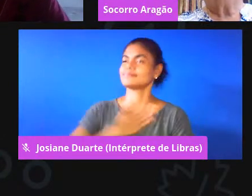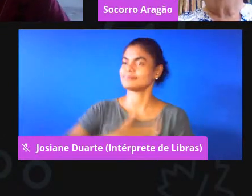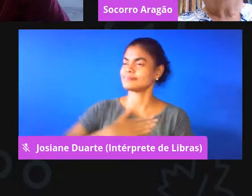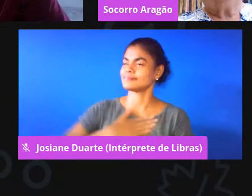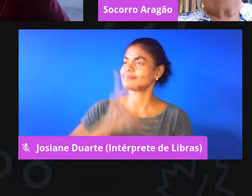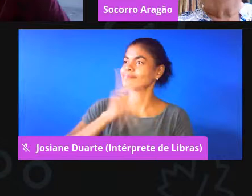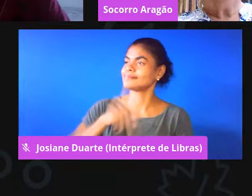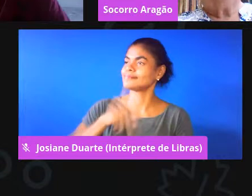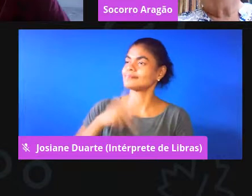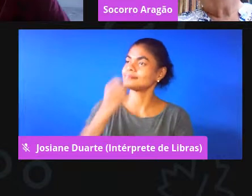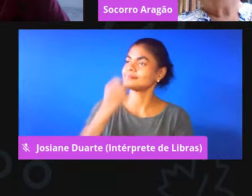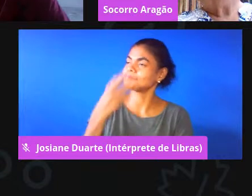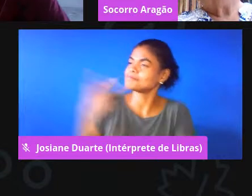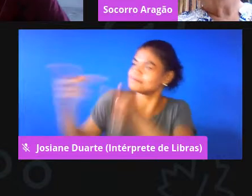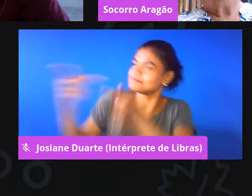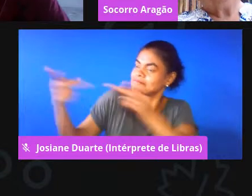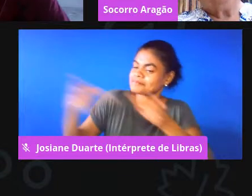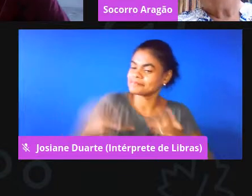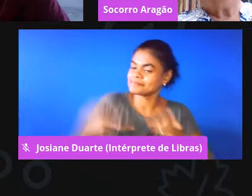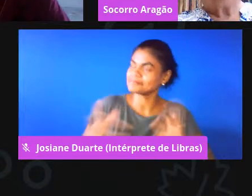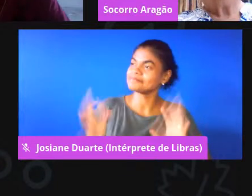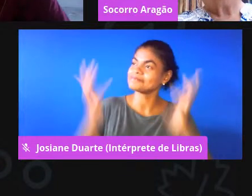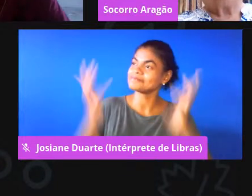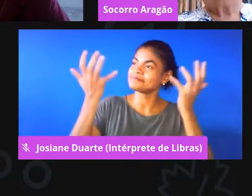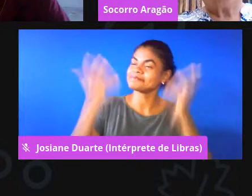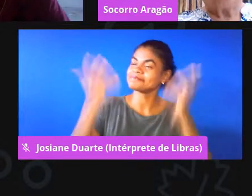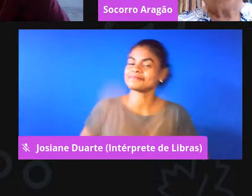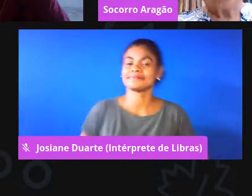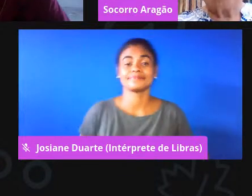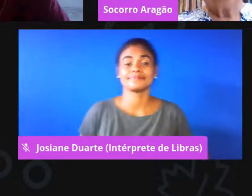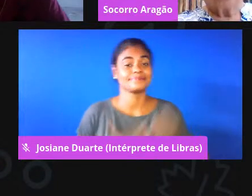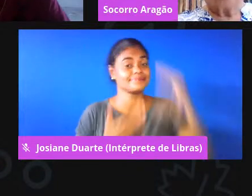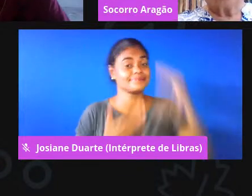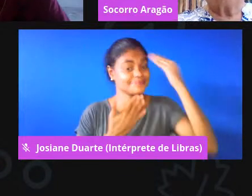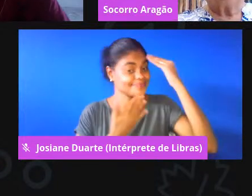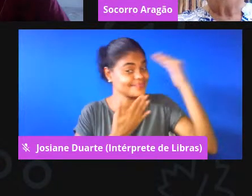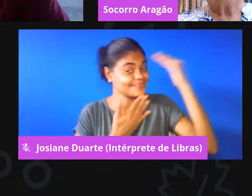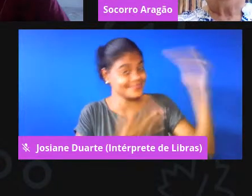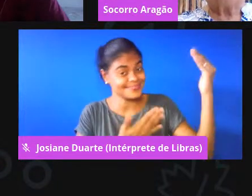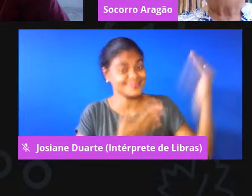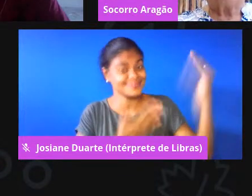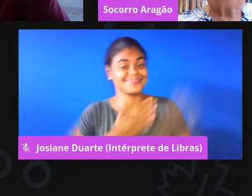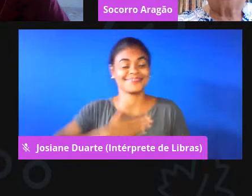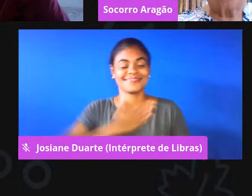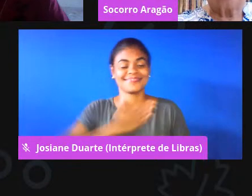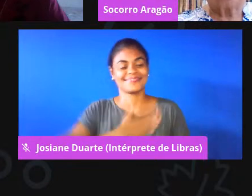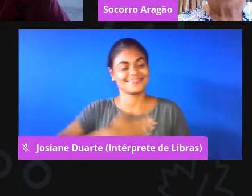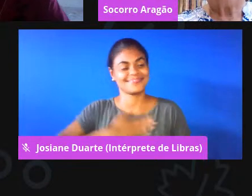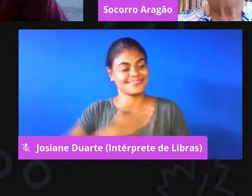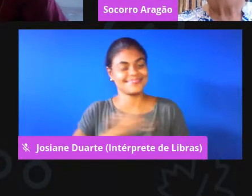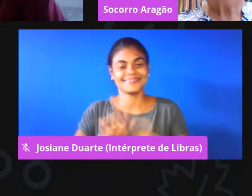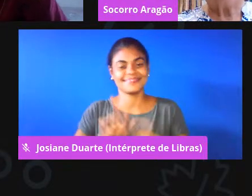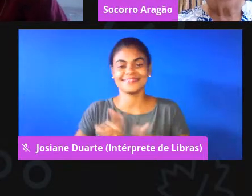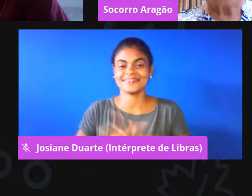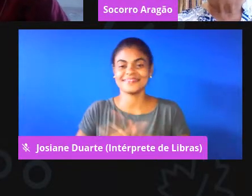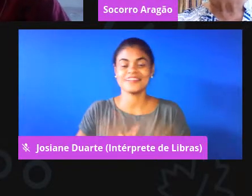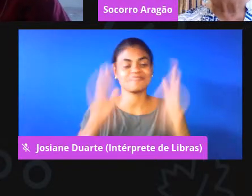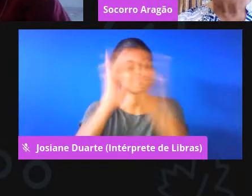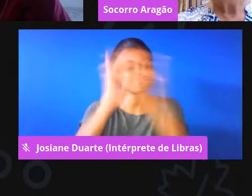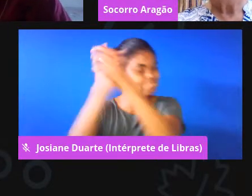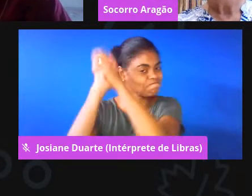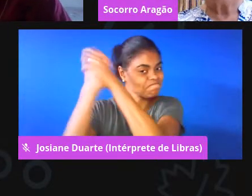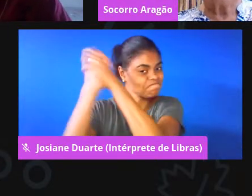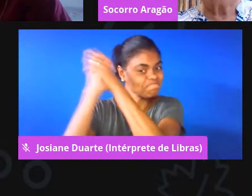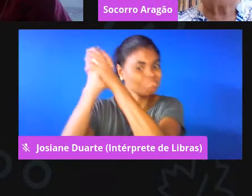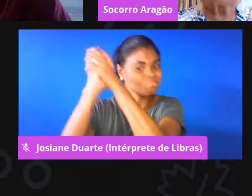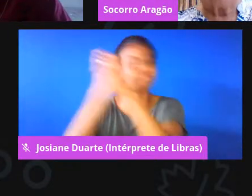bem-vinda a este evento. Muito obrigada, professora. O prazer é meu. Eu quero desde já parabenizar vocês pelo esse evento,